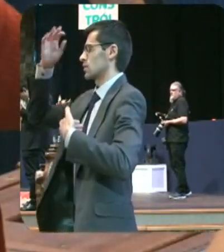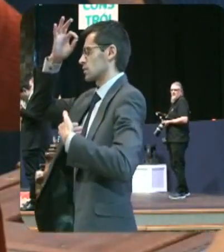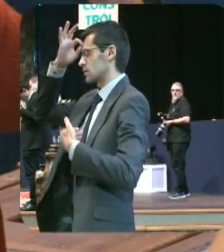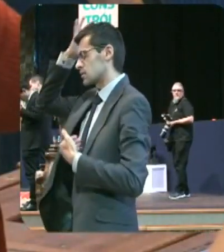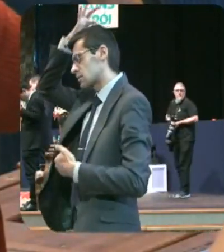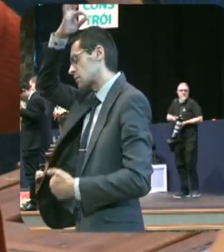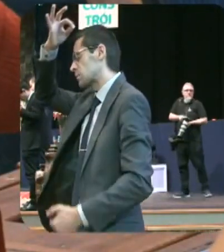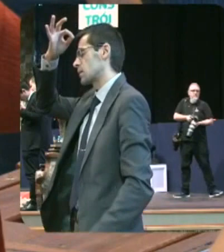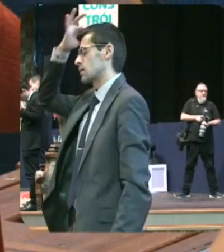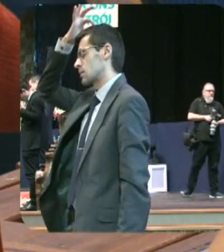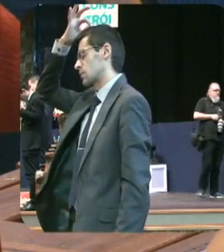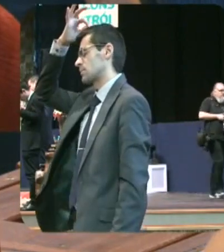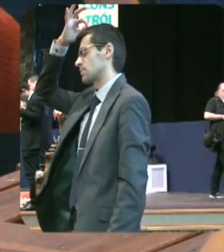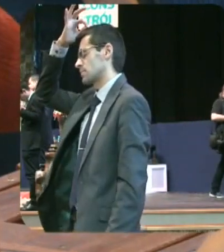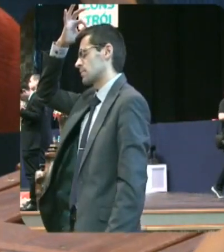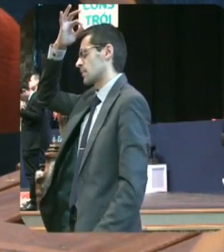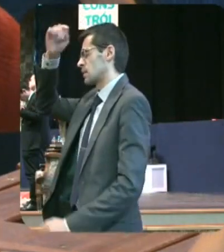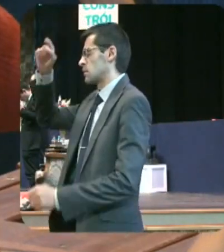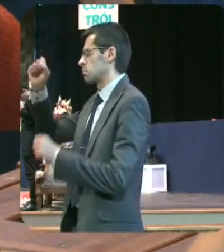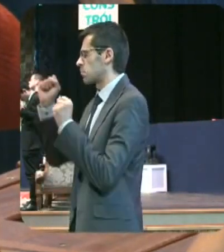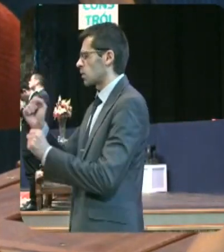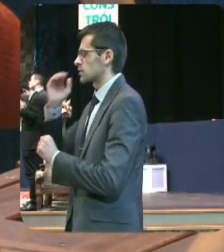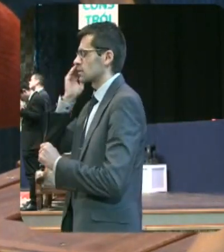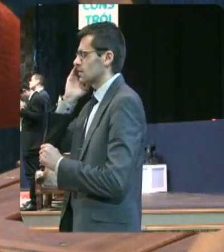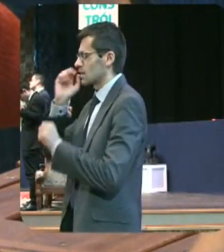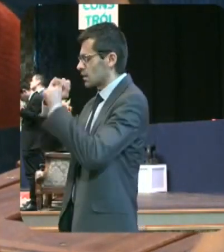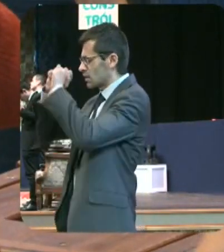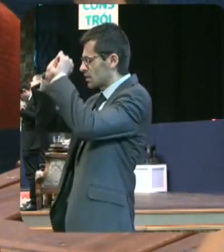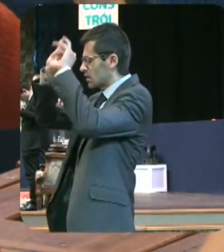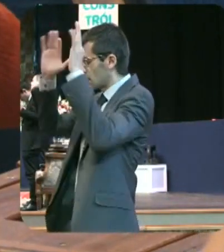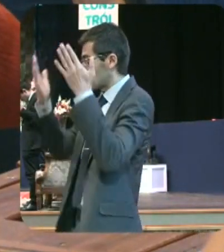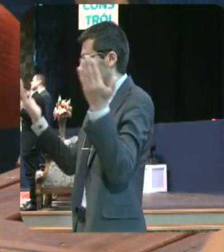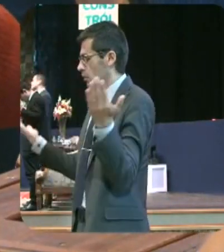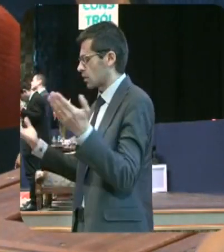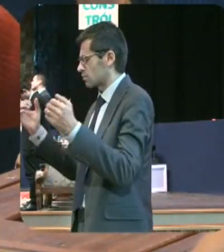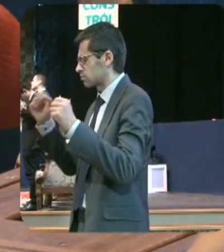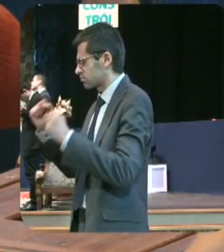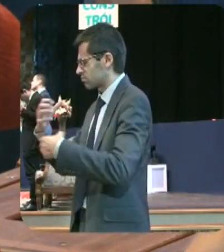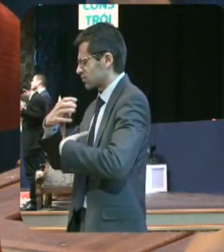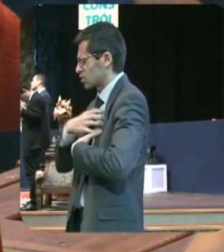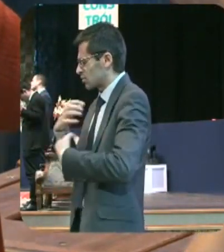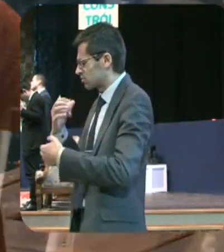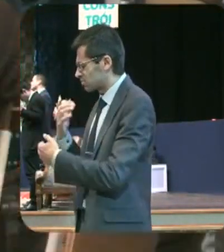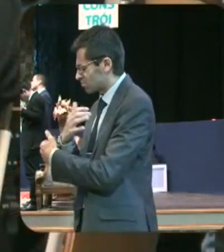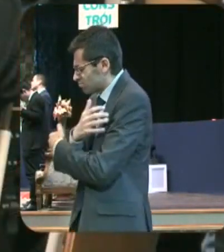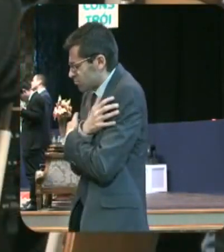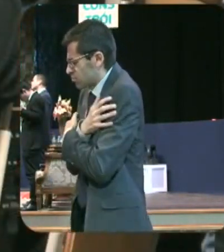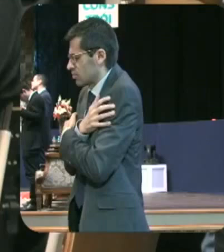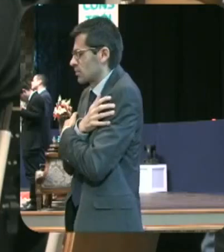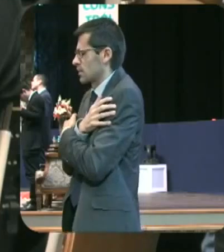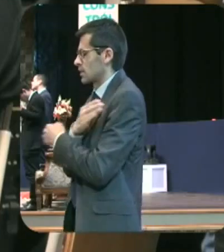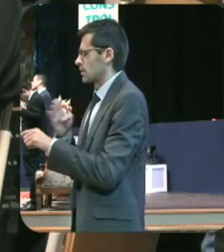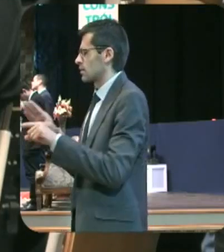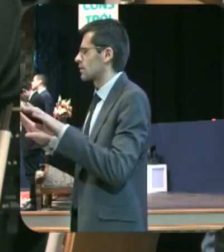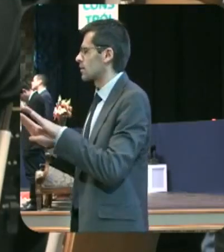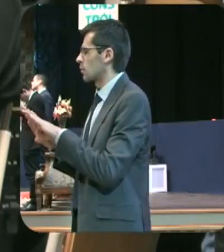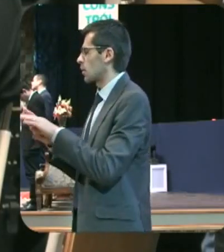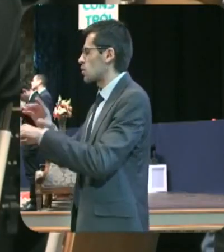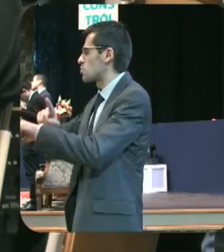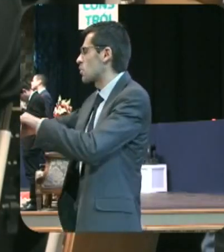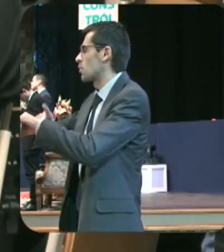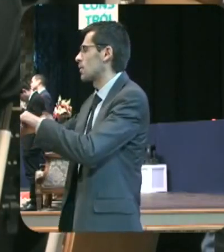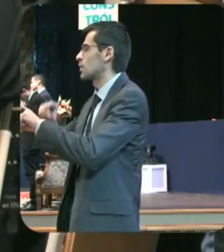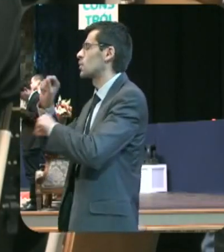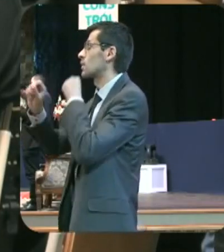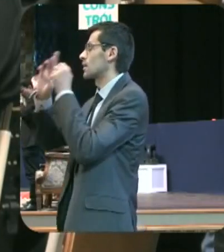Espírito, e que eles possam entender, Senhor, que eles estão sendo abraçados pelo Senhor, e que esse era um momento